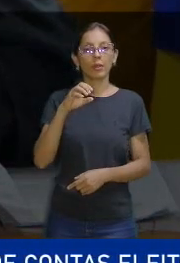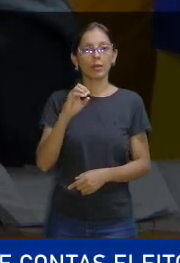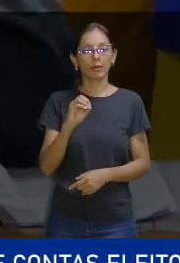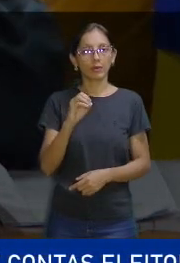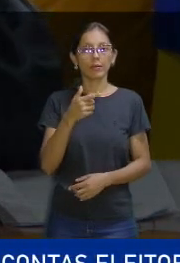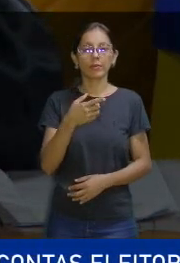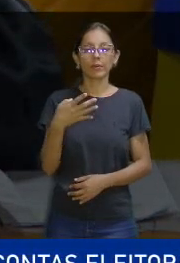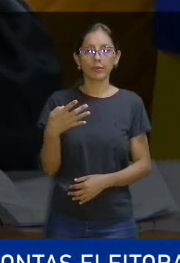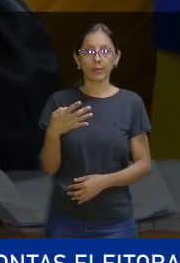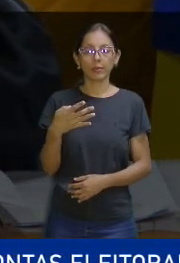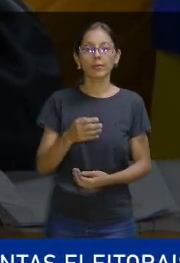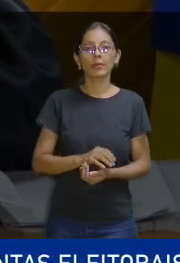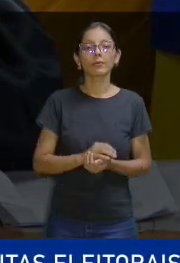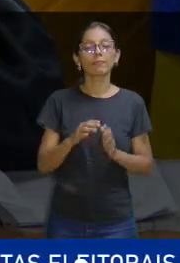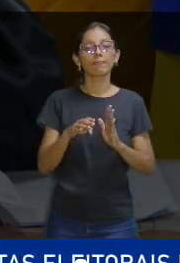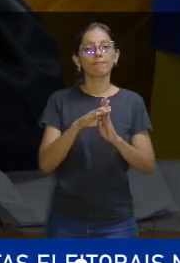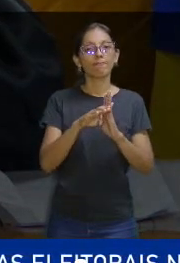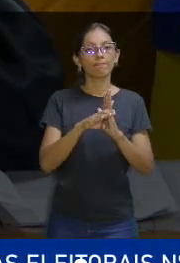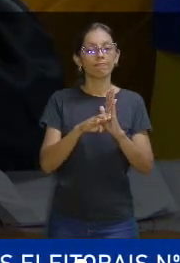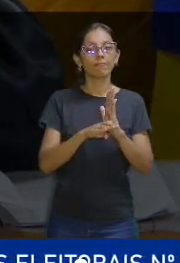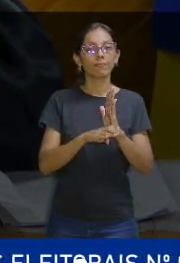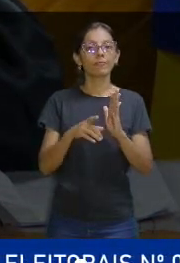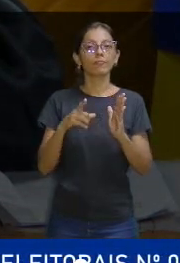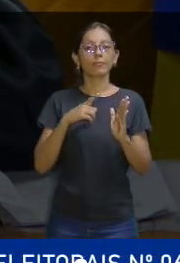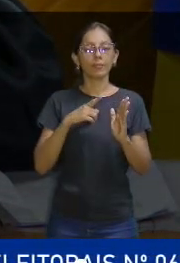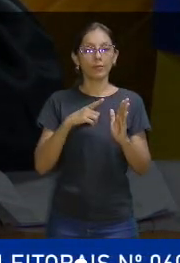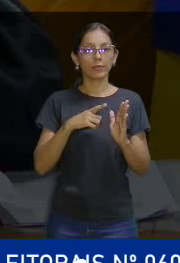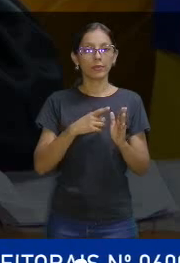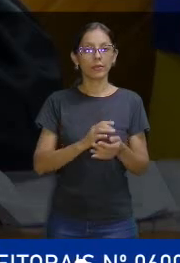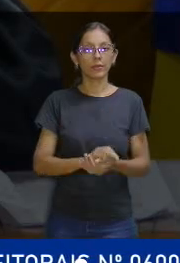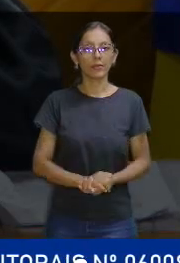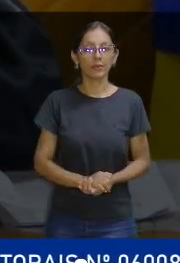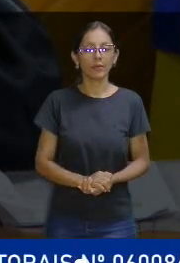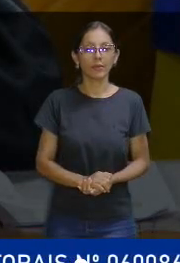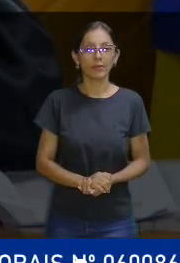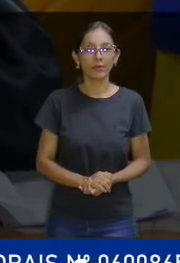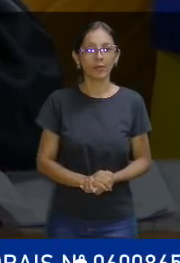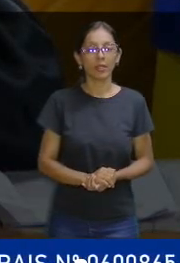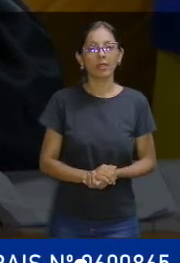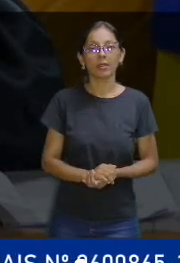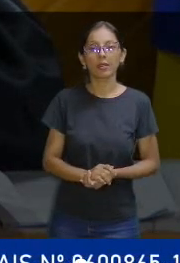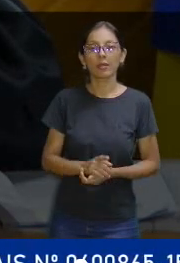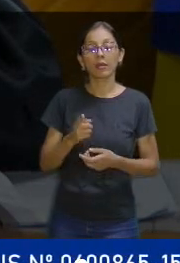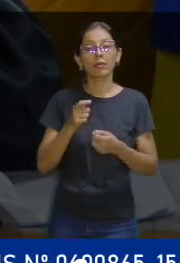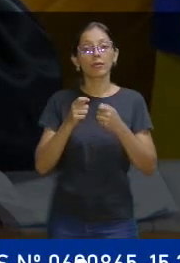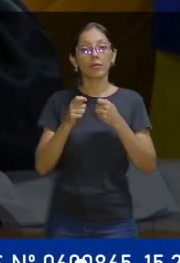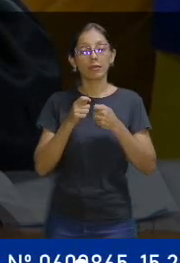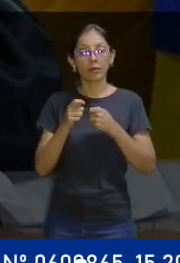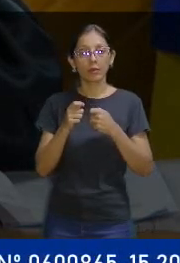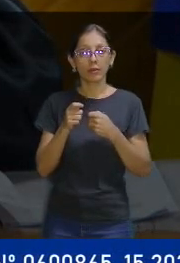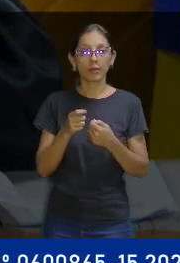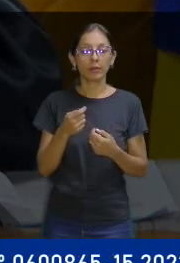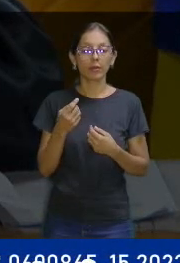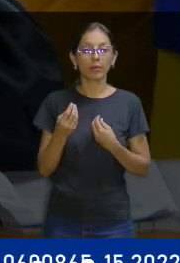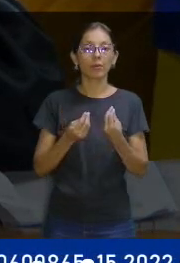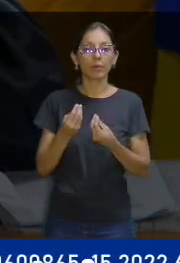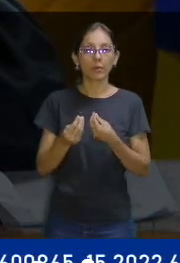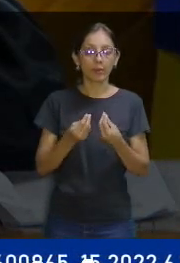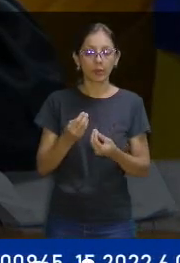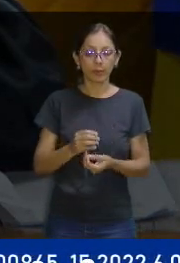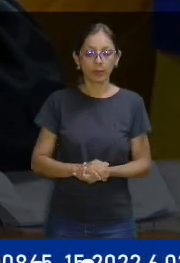A aplicação dos princípios da proporcionalidade e da razoabilidade não se mostram adequadas,